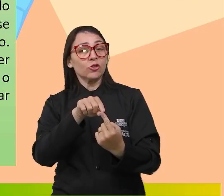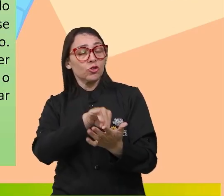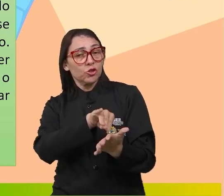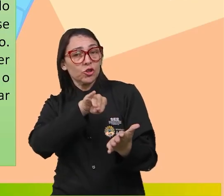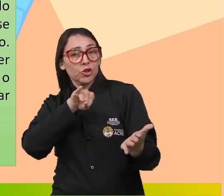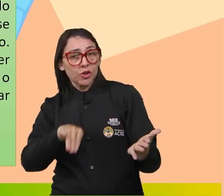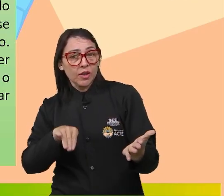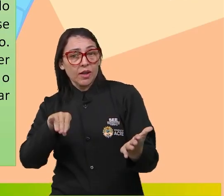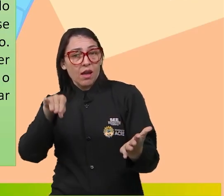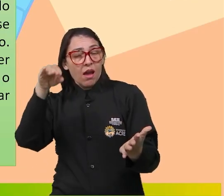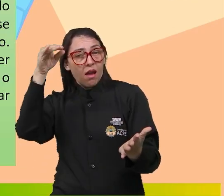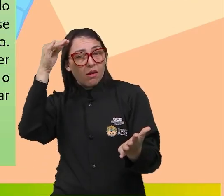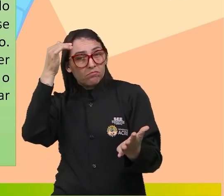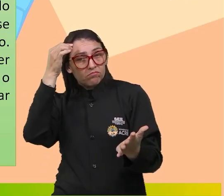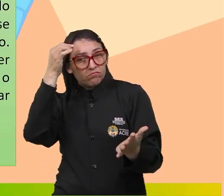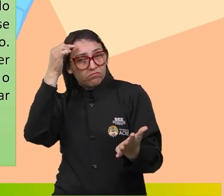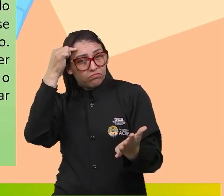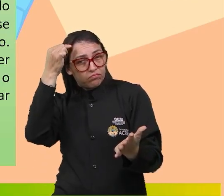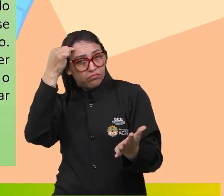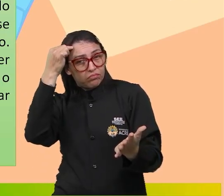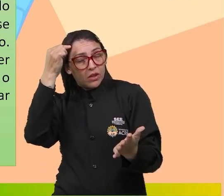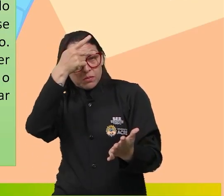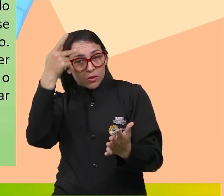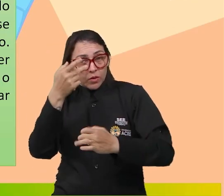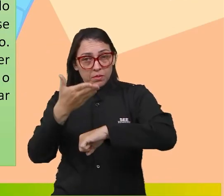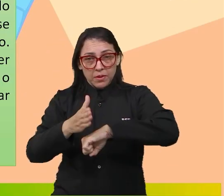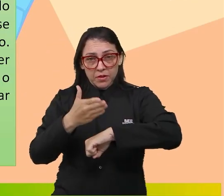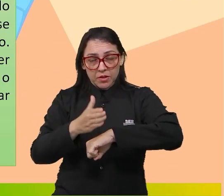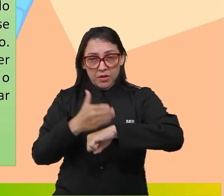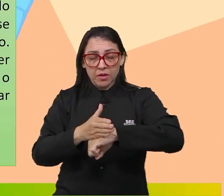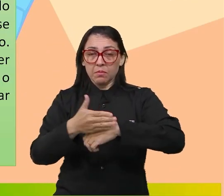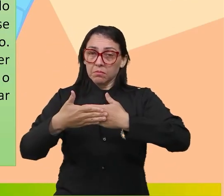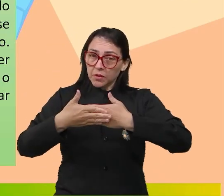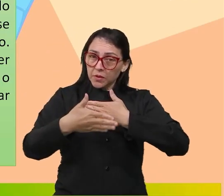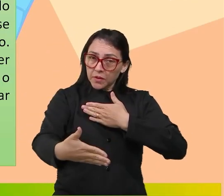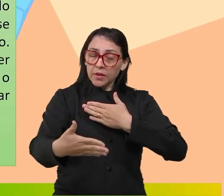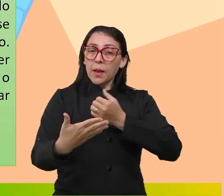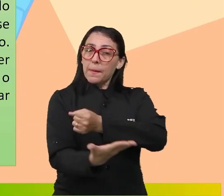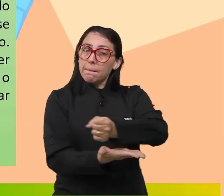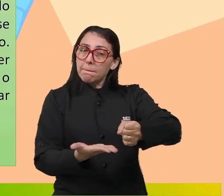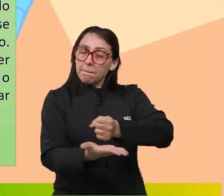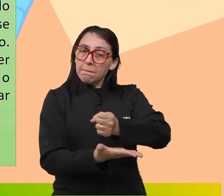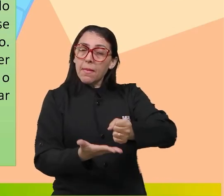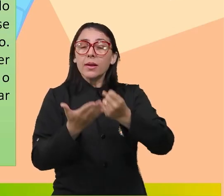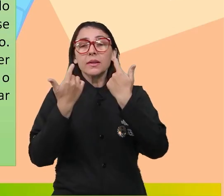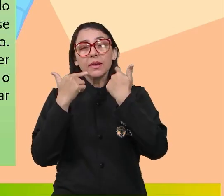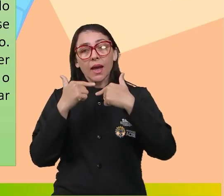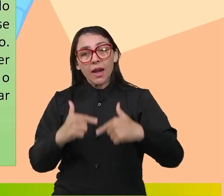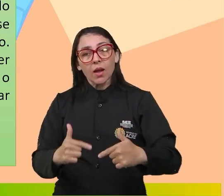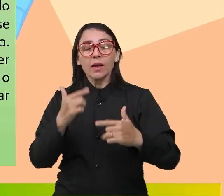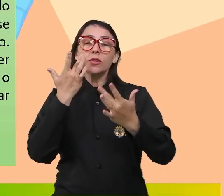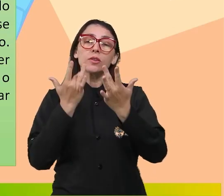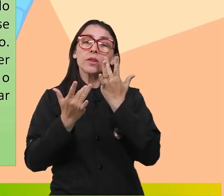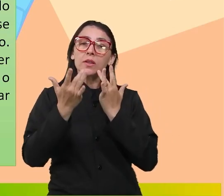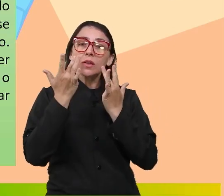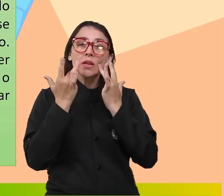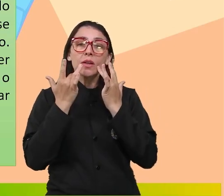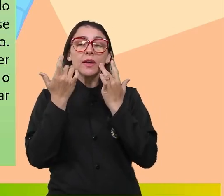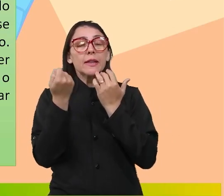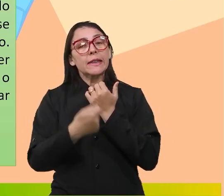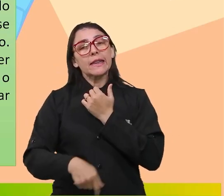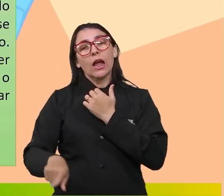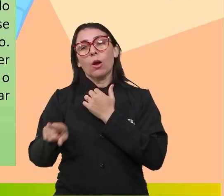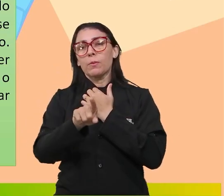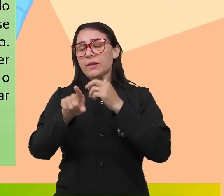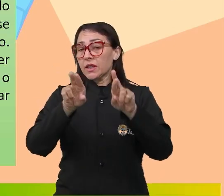e intelectual de seus praticantes, partindo do princípio de que a linguagem teatral não deve